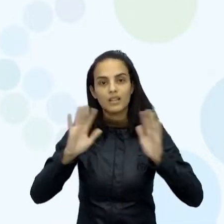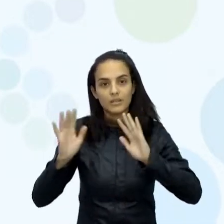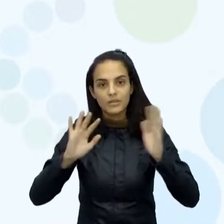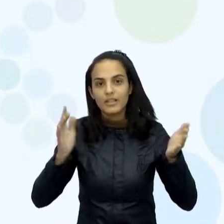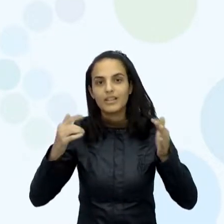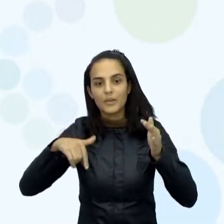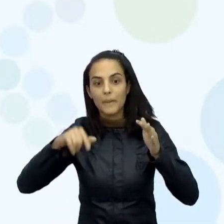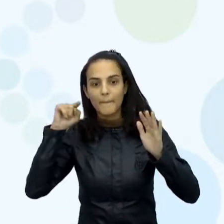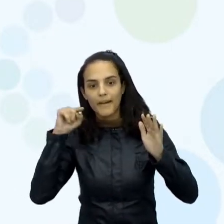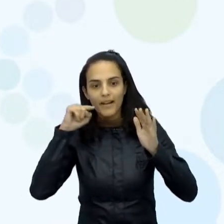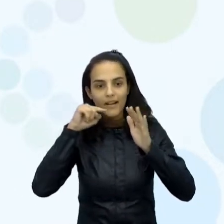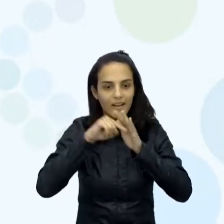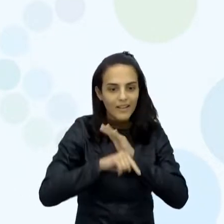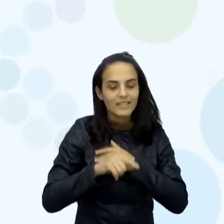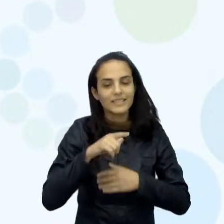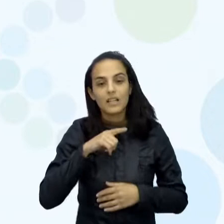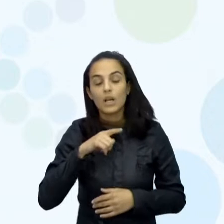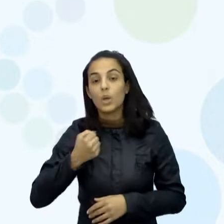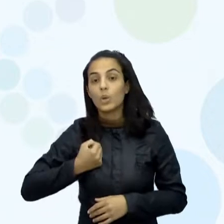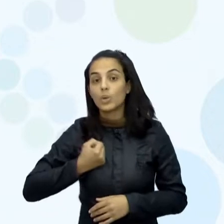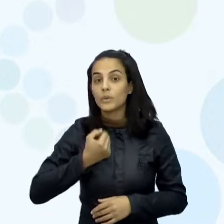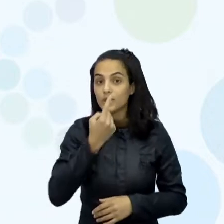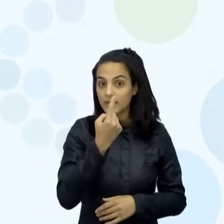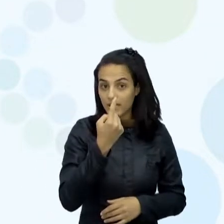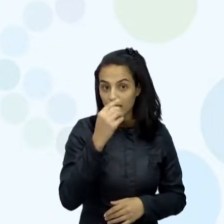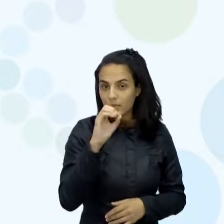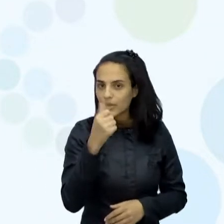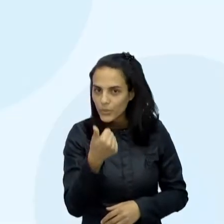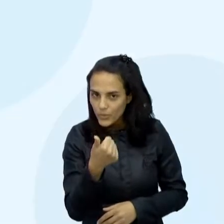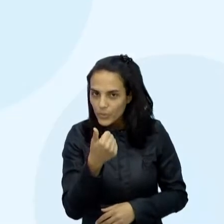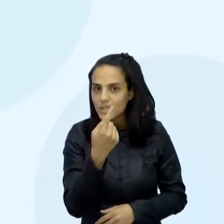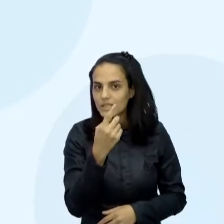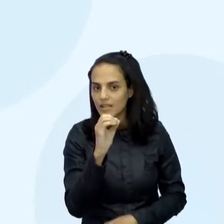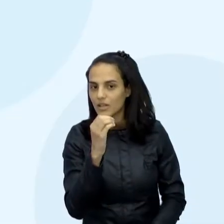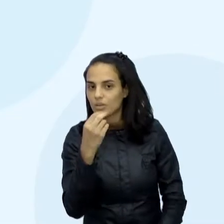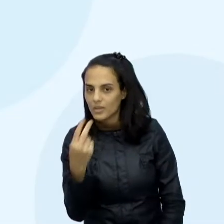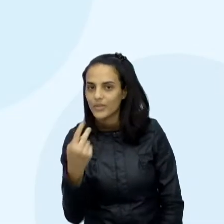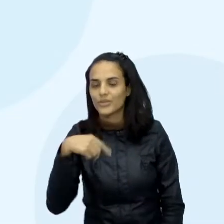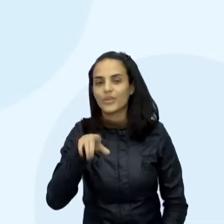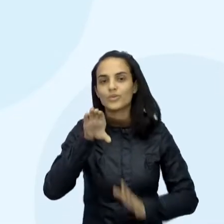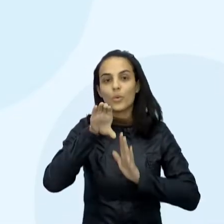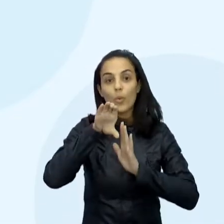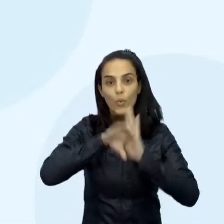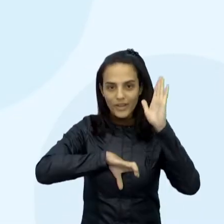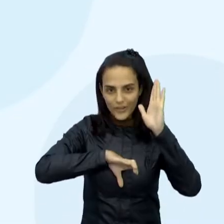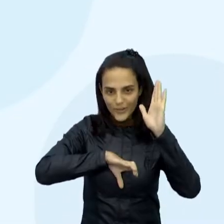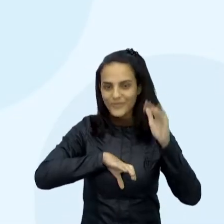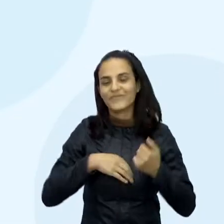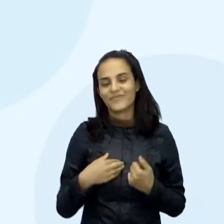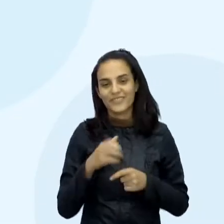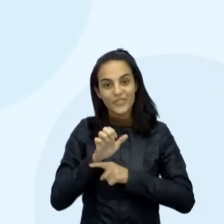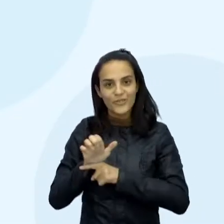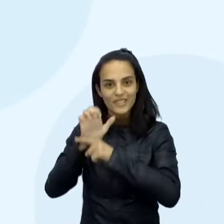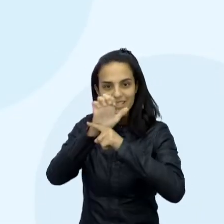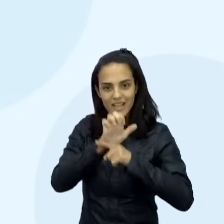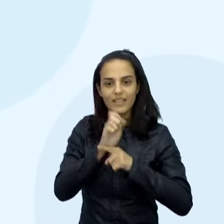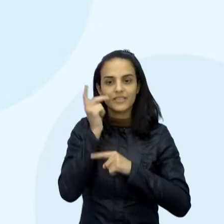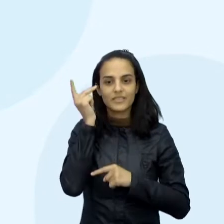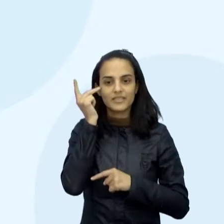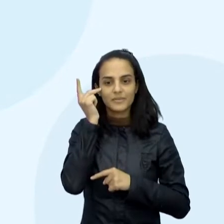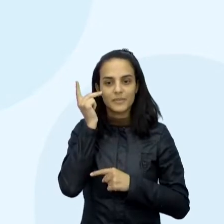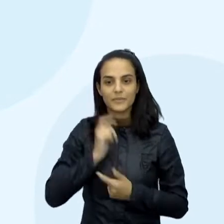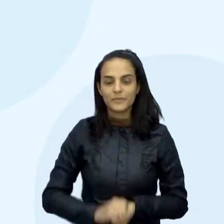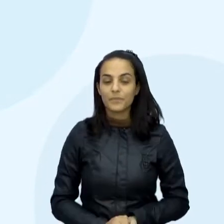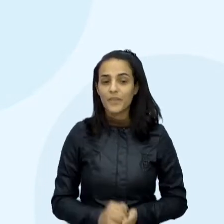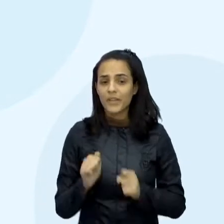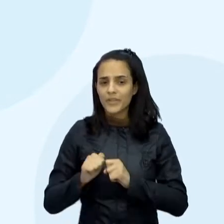está aprofundando, ó, número 101 e 102, aí do nosso currículo do Estado de São Paulo. Então, o que